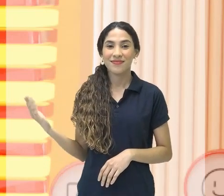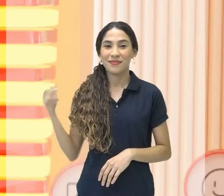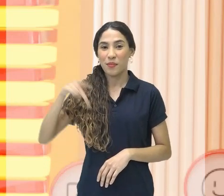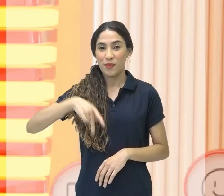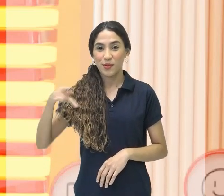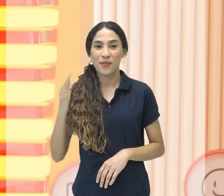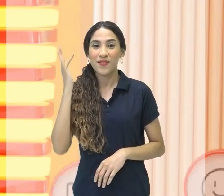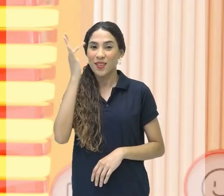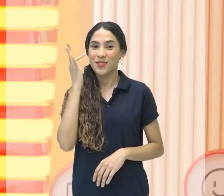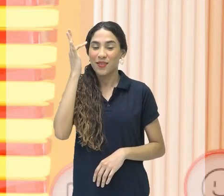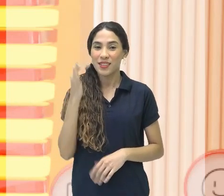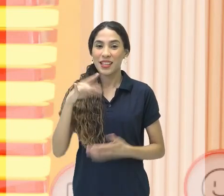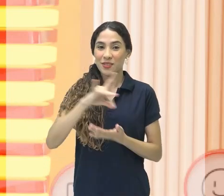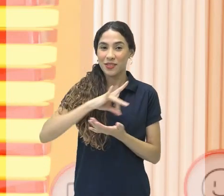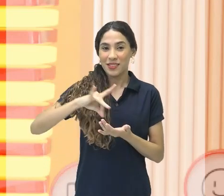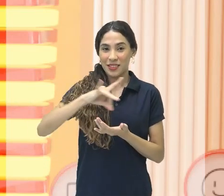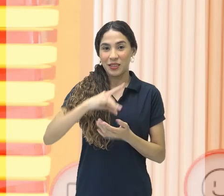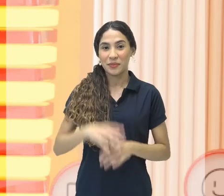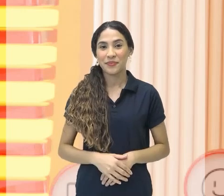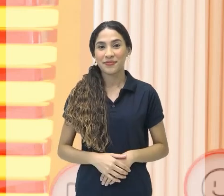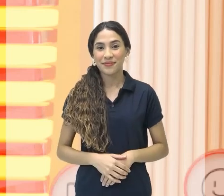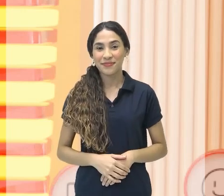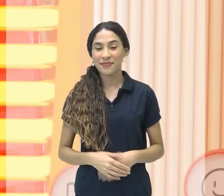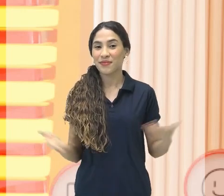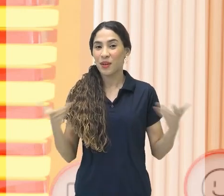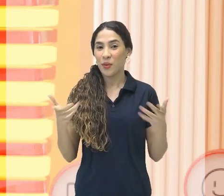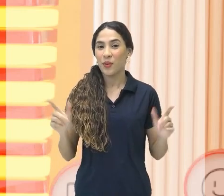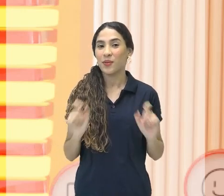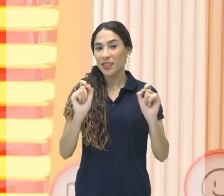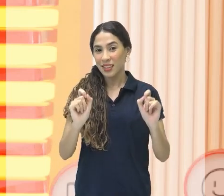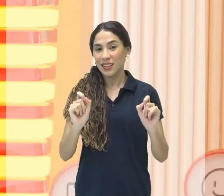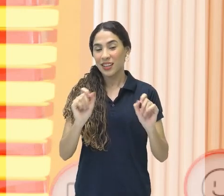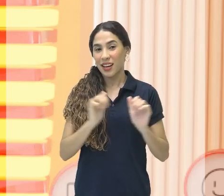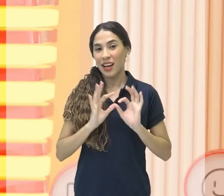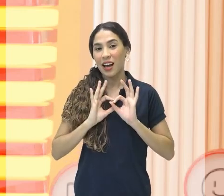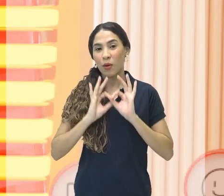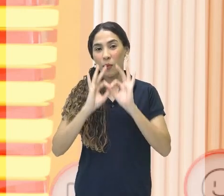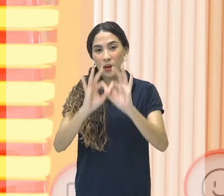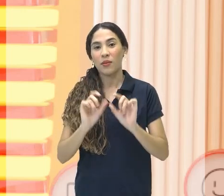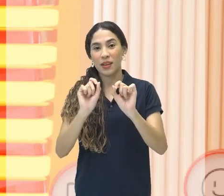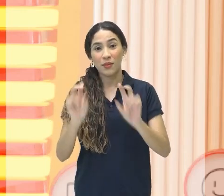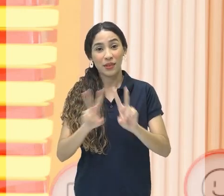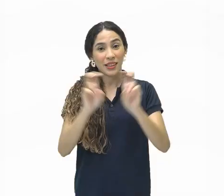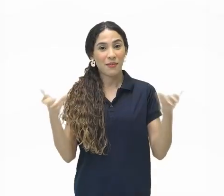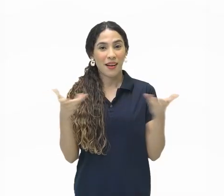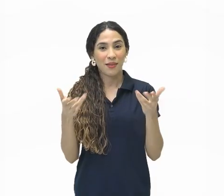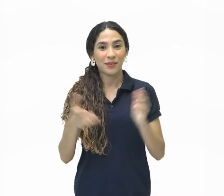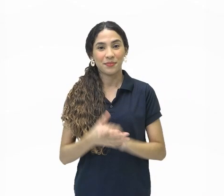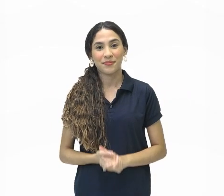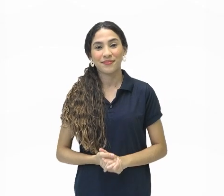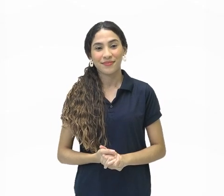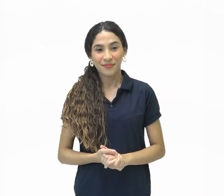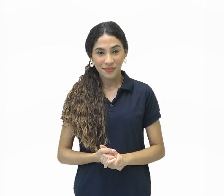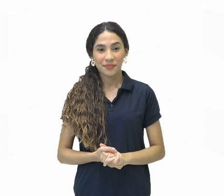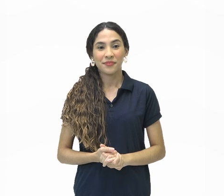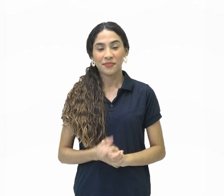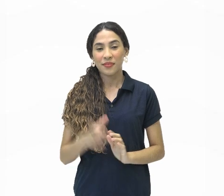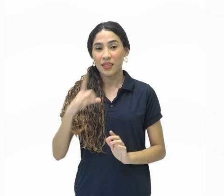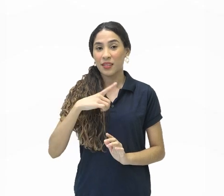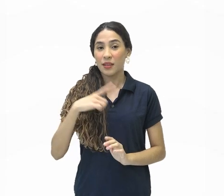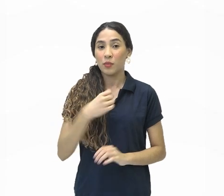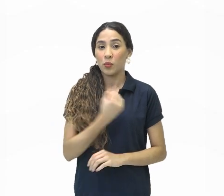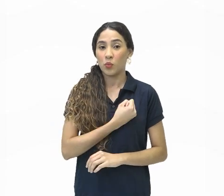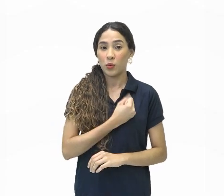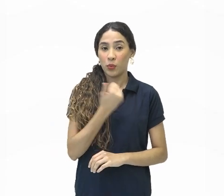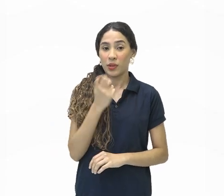professor de filosofia do Centro de Mídias, e agora, nesse momento, a gente vai acompanhar, então, aí o assunto da aula. Então, nós estamos aqui na aula de